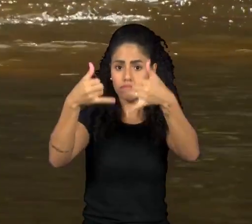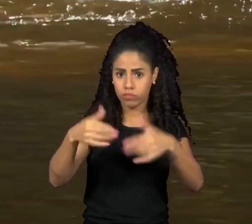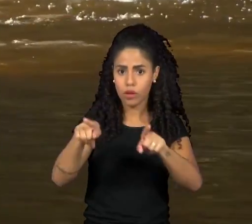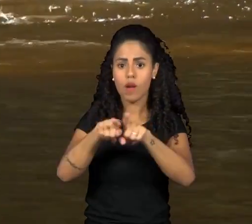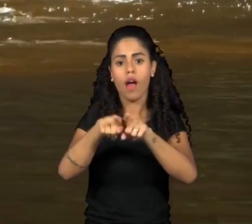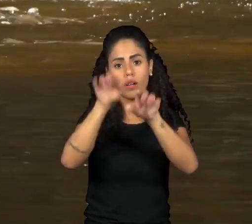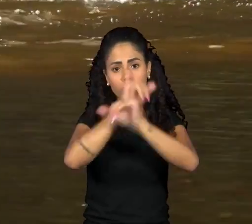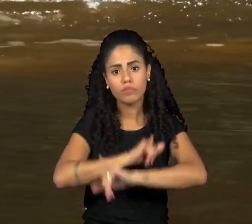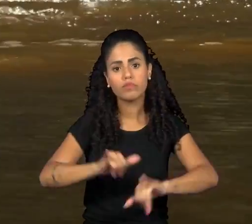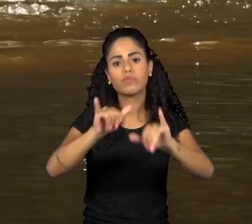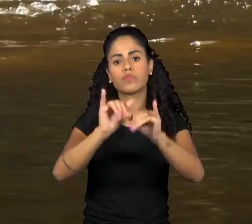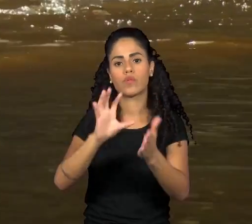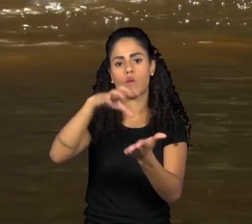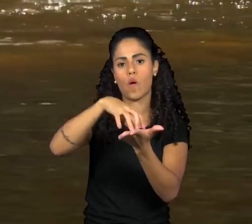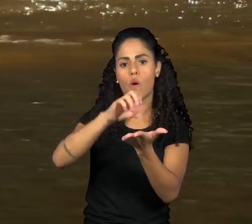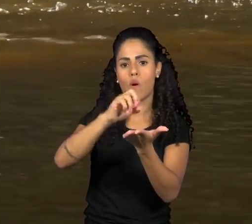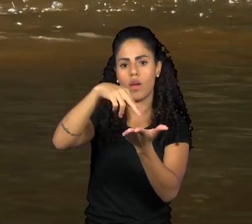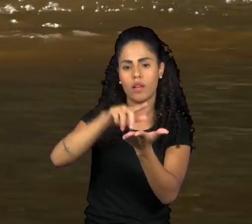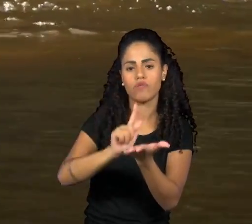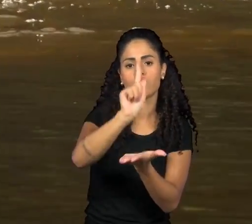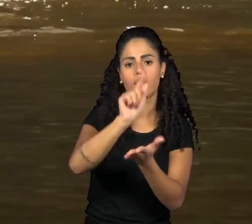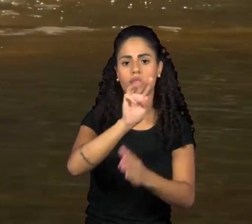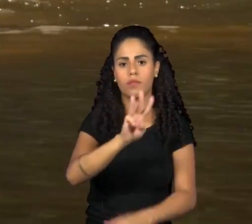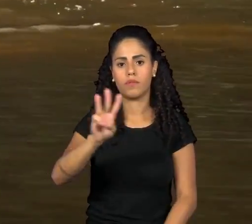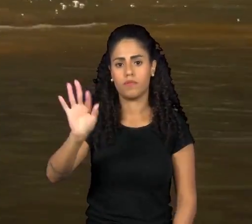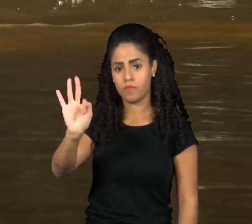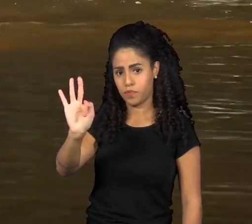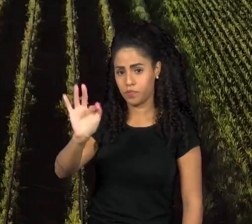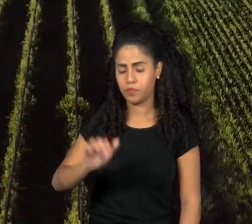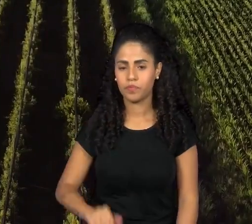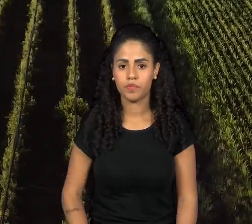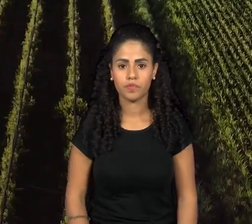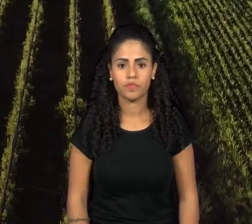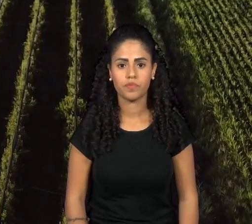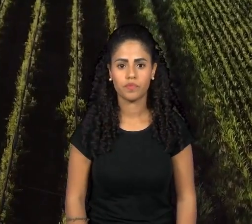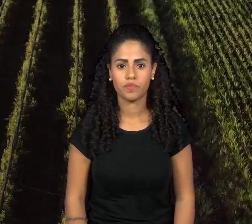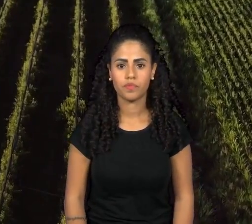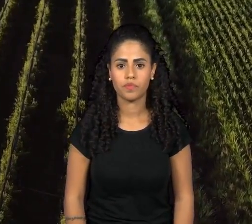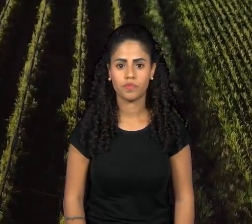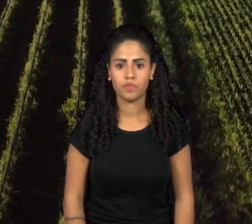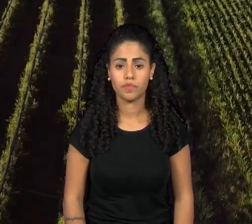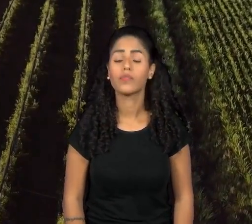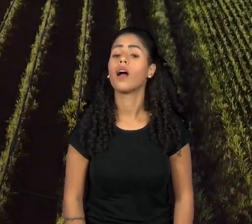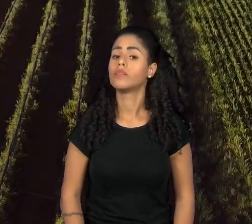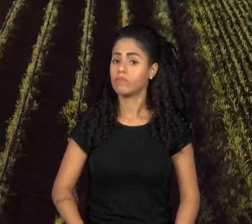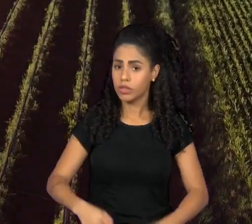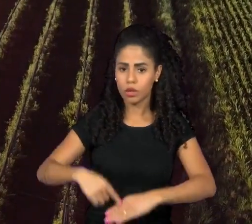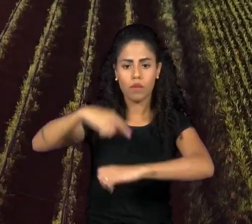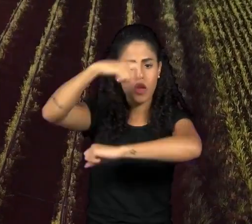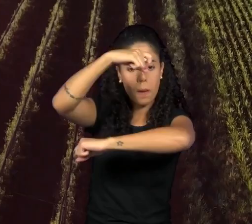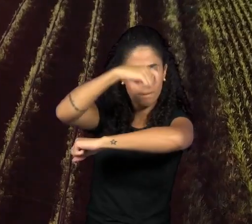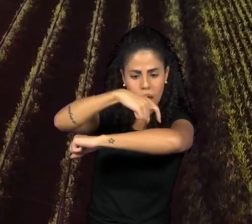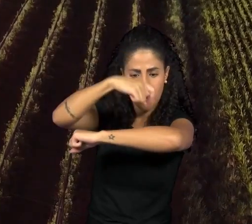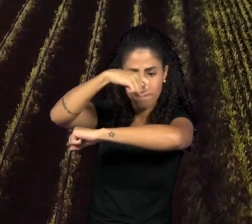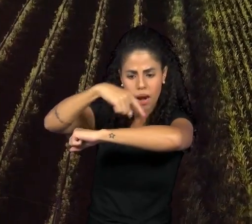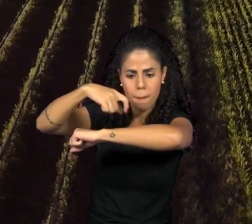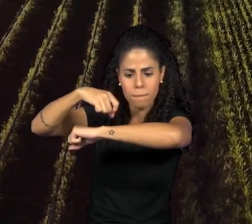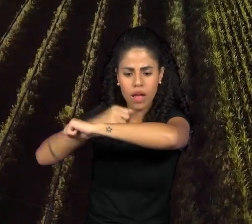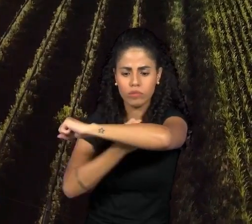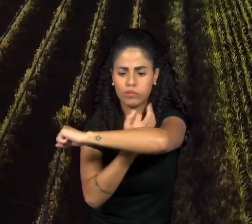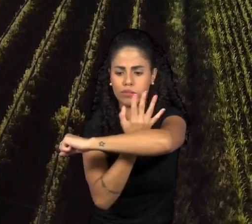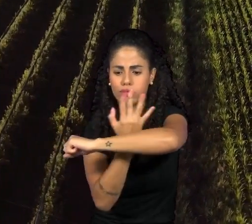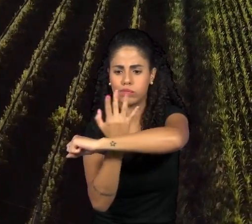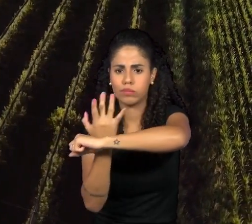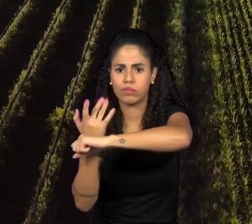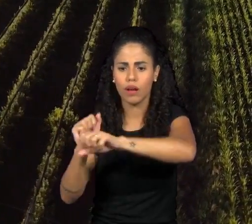lançado pela ONG ambientalista WWF. A produção de alimentos no Brasil responde por